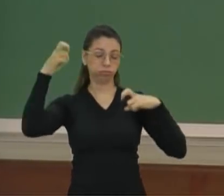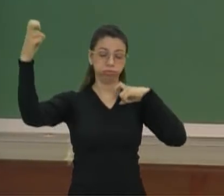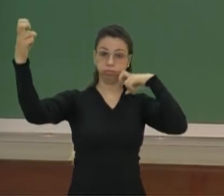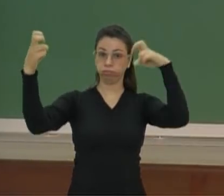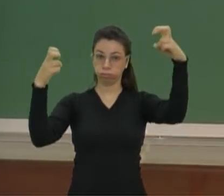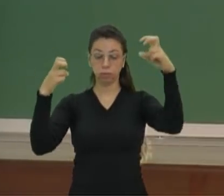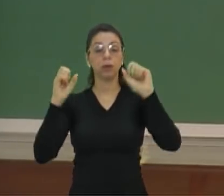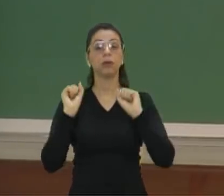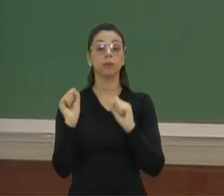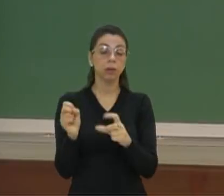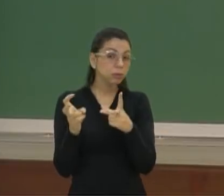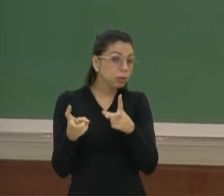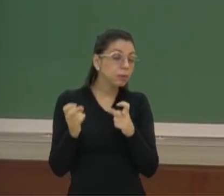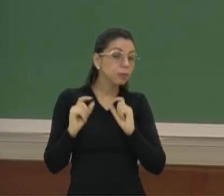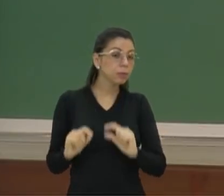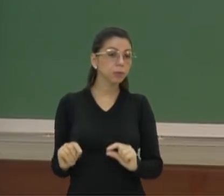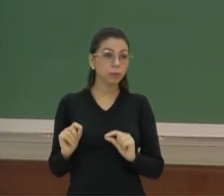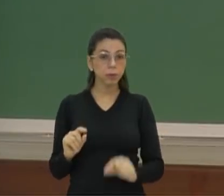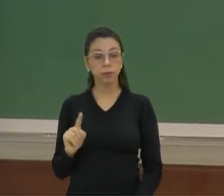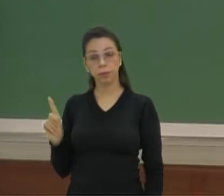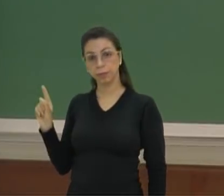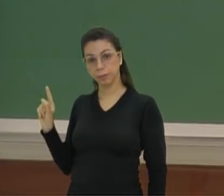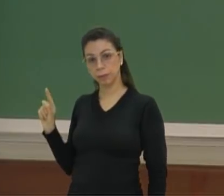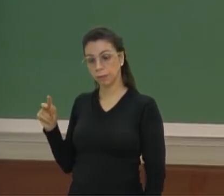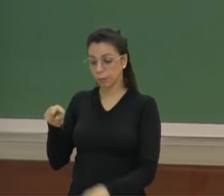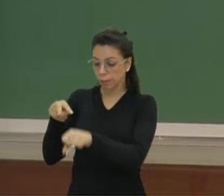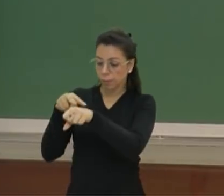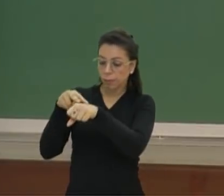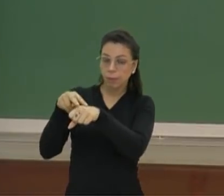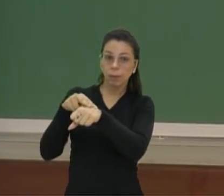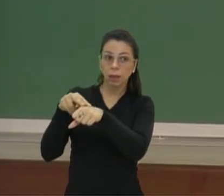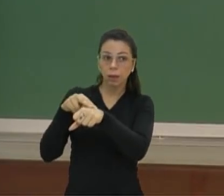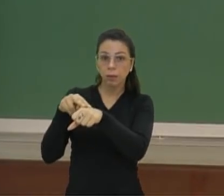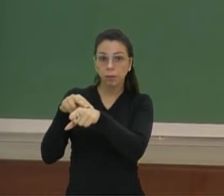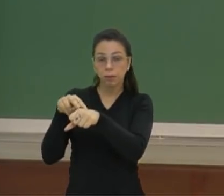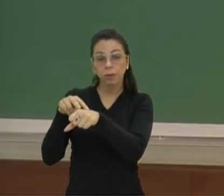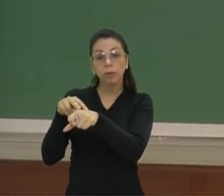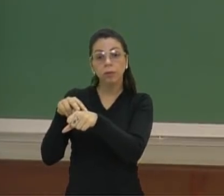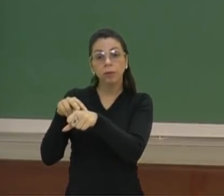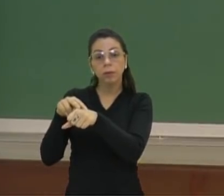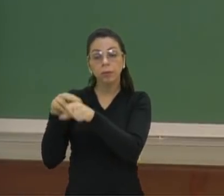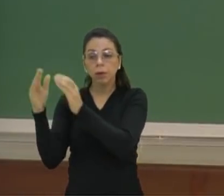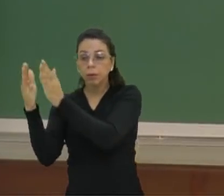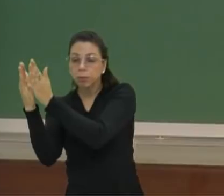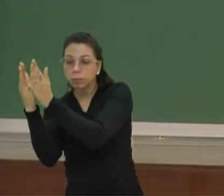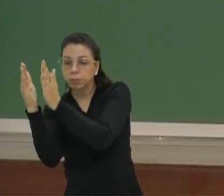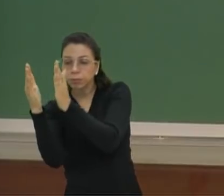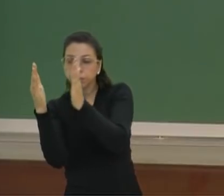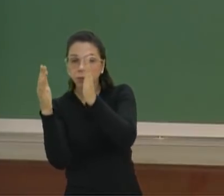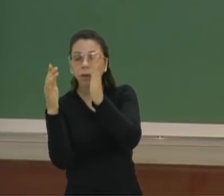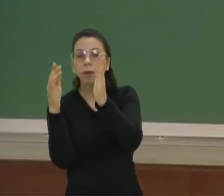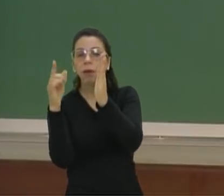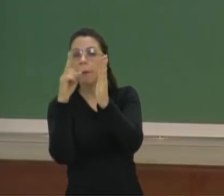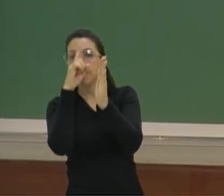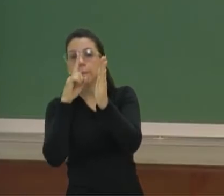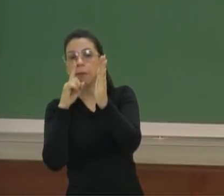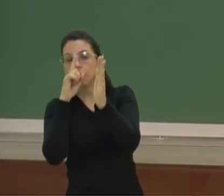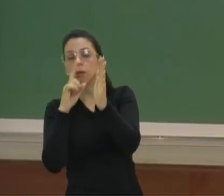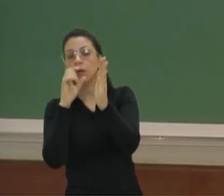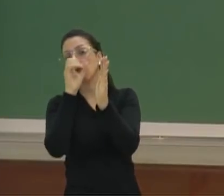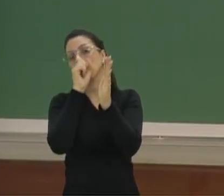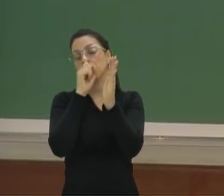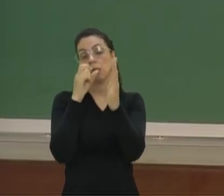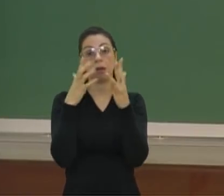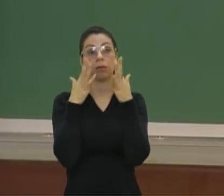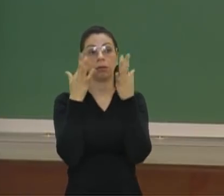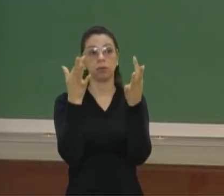Então, a gente percebe que esse verdinho já vai partindo para o amarelo, para o laranja, atenção,